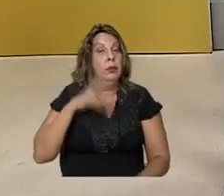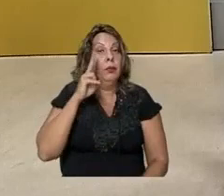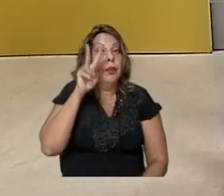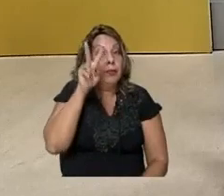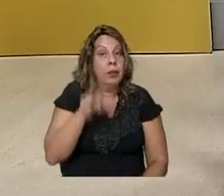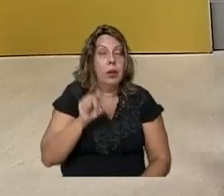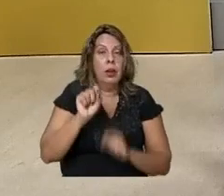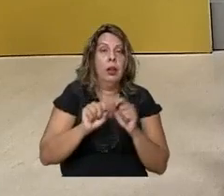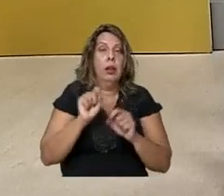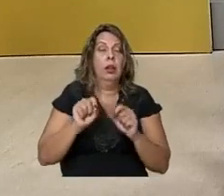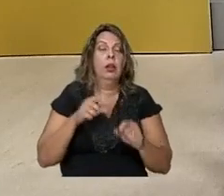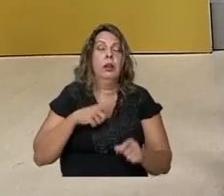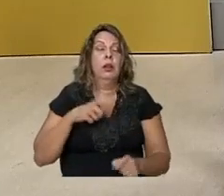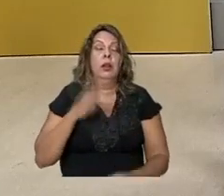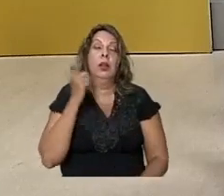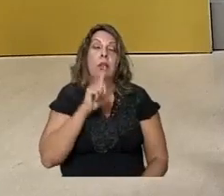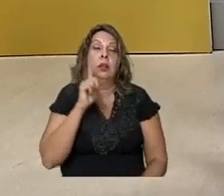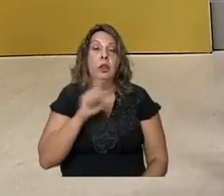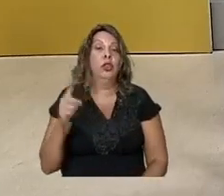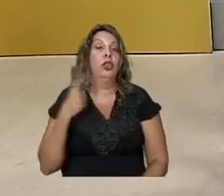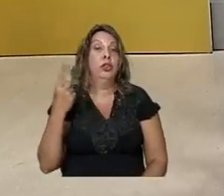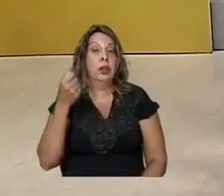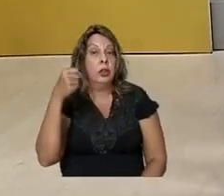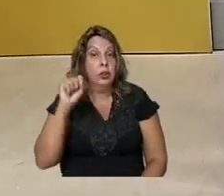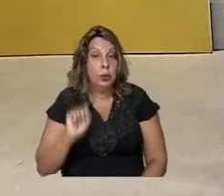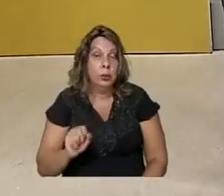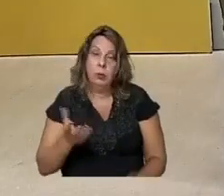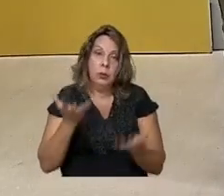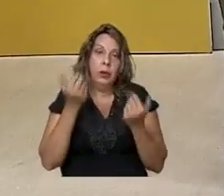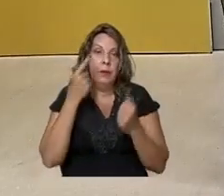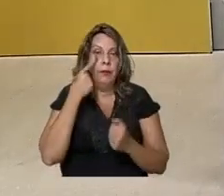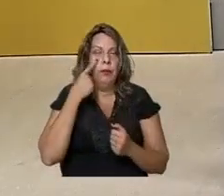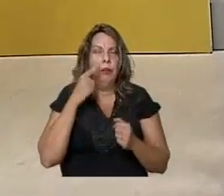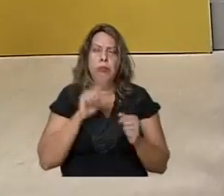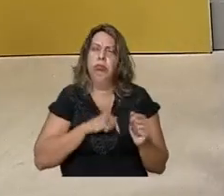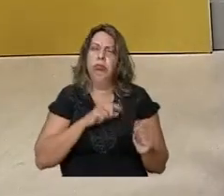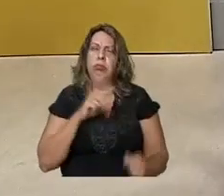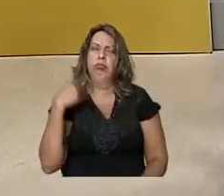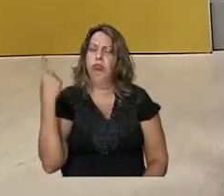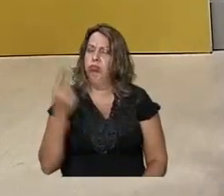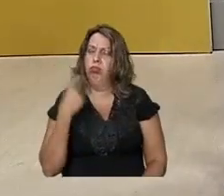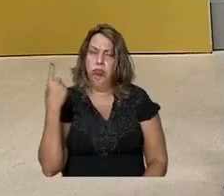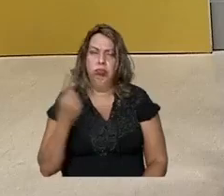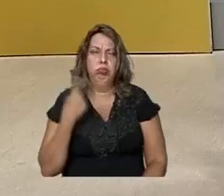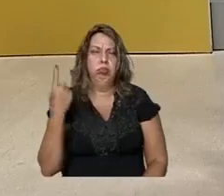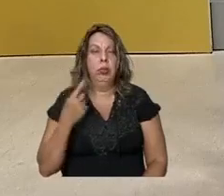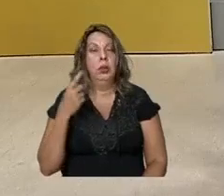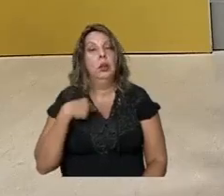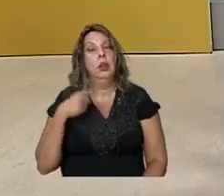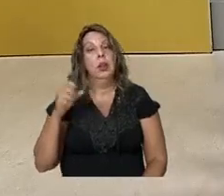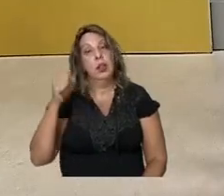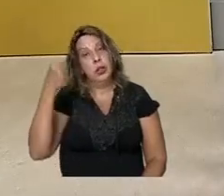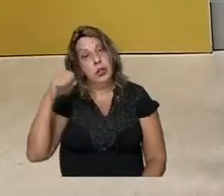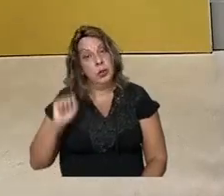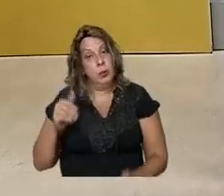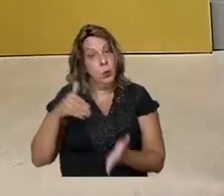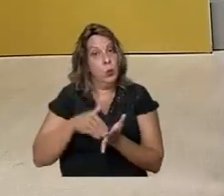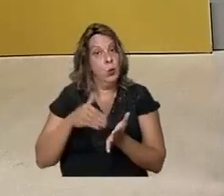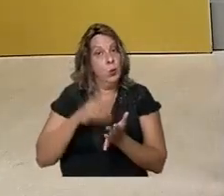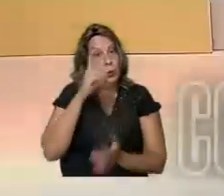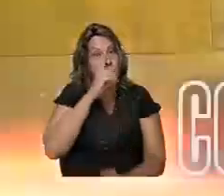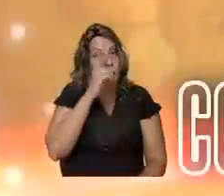olhada também em quem faturou R$500 no nosso Gira Sergipe. O que então que vamos acha? Lá, todo aquele giro geral com os felizardos do último domingo. Roda